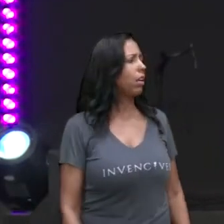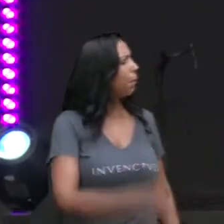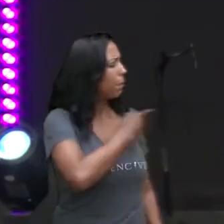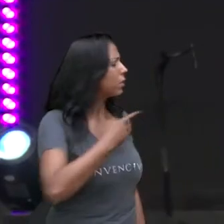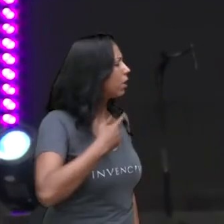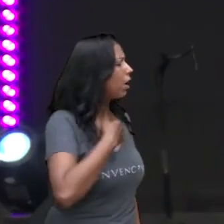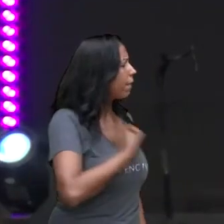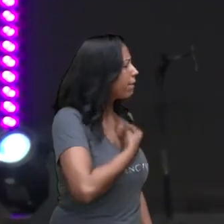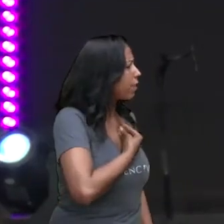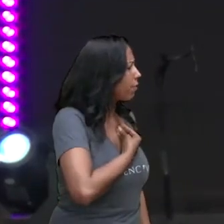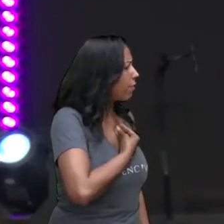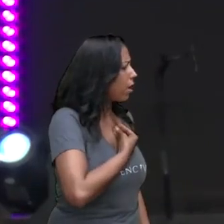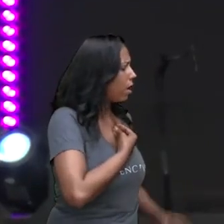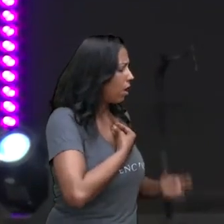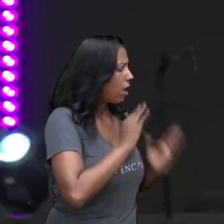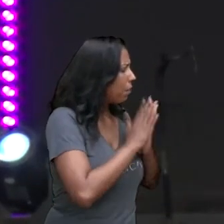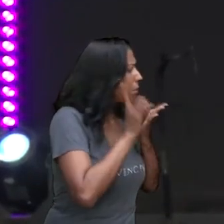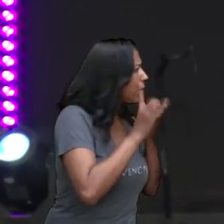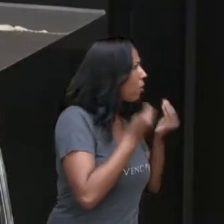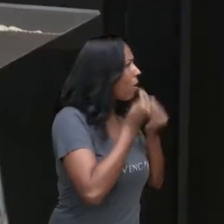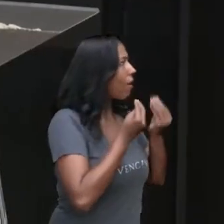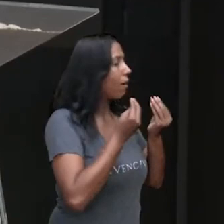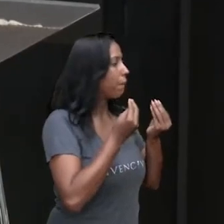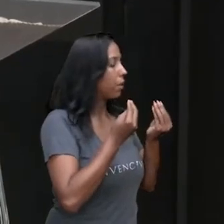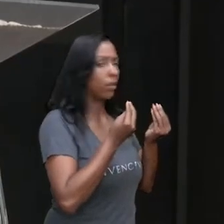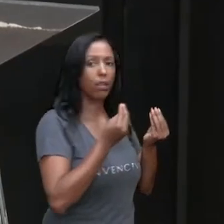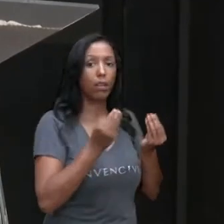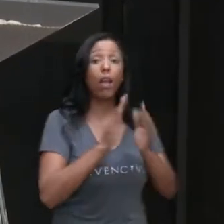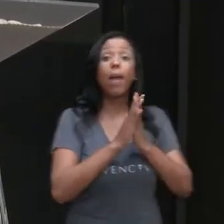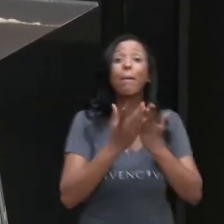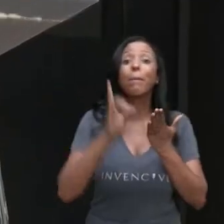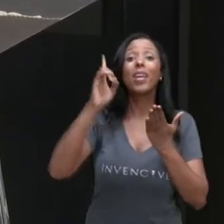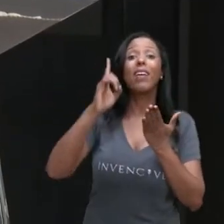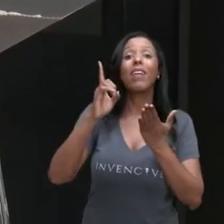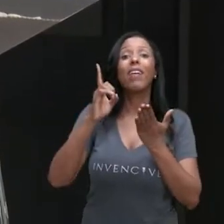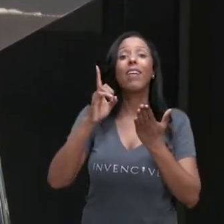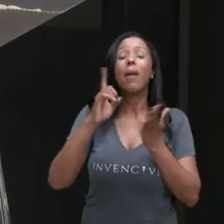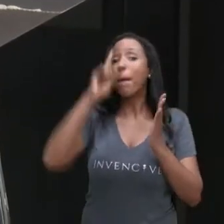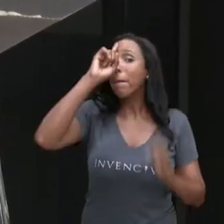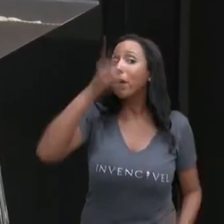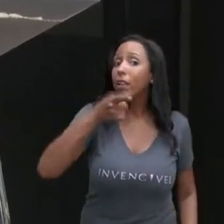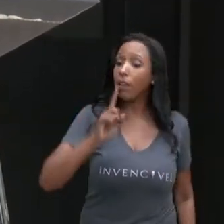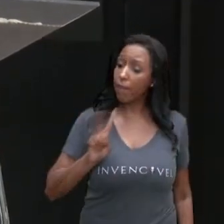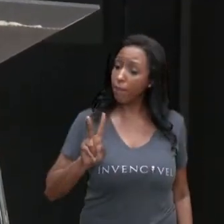que nós devemos viver o Evangelho, sim. Mas a Bíblia também diz, ide e pregai o Evangelho.